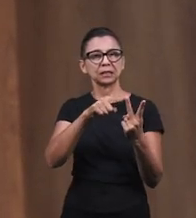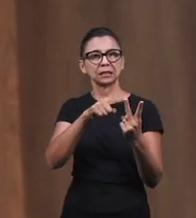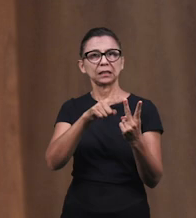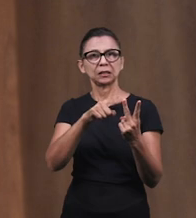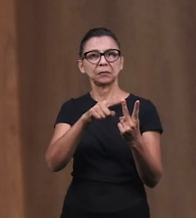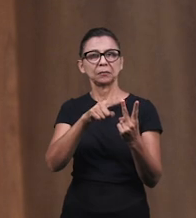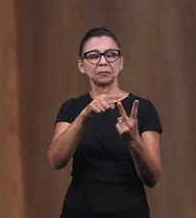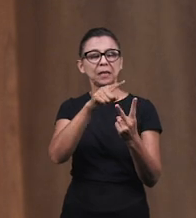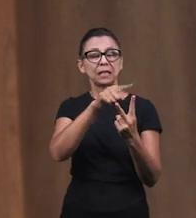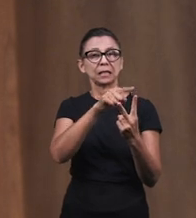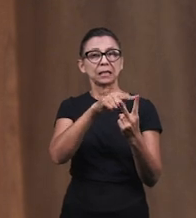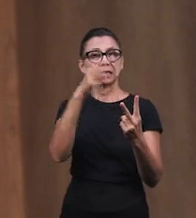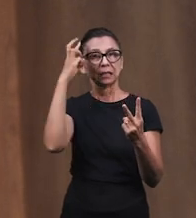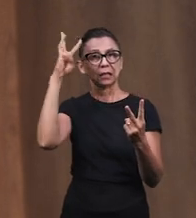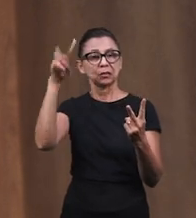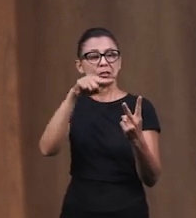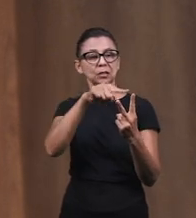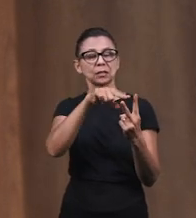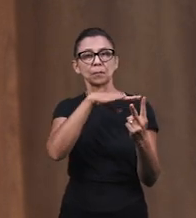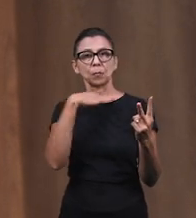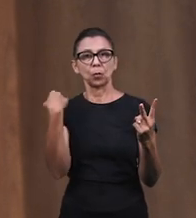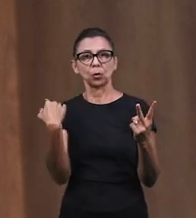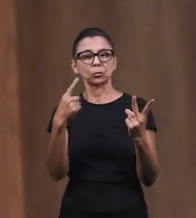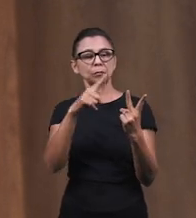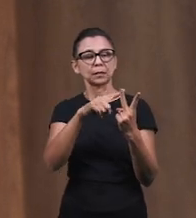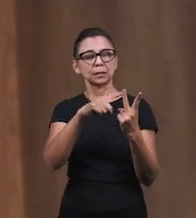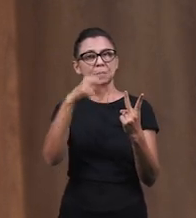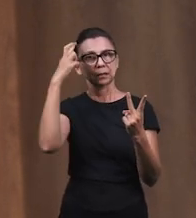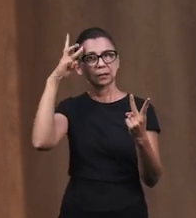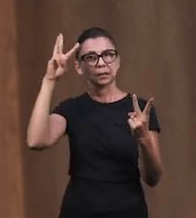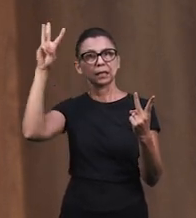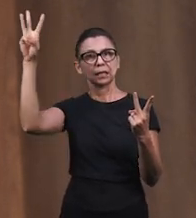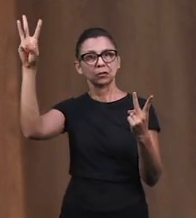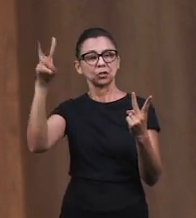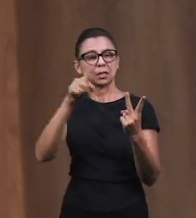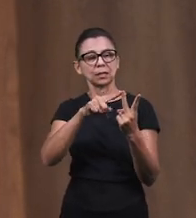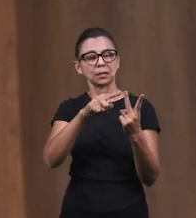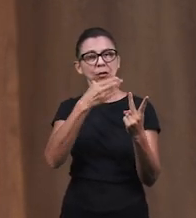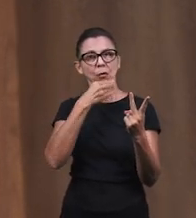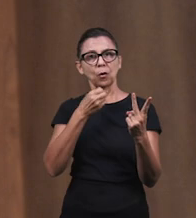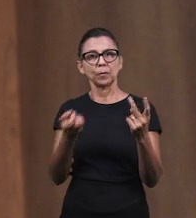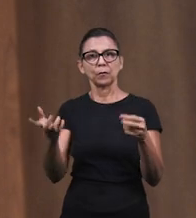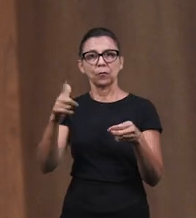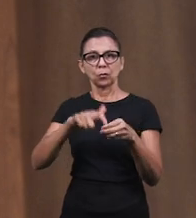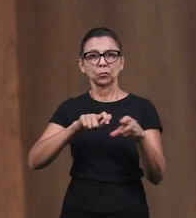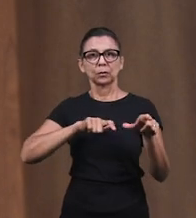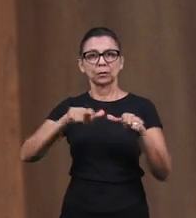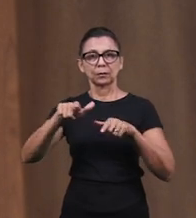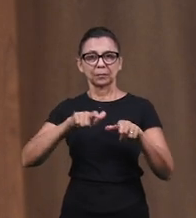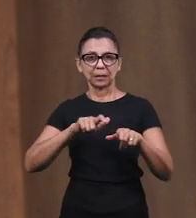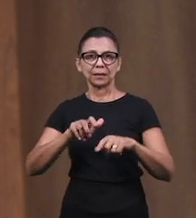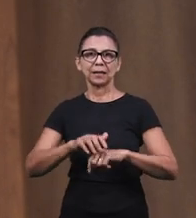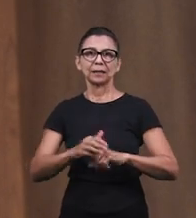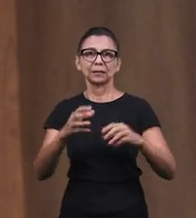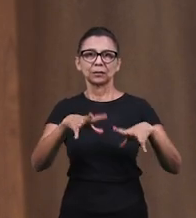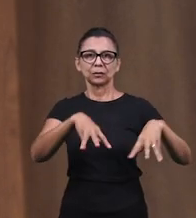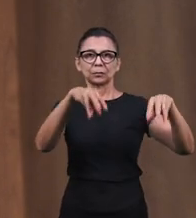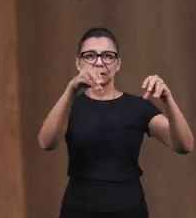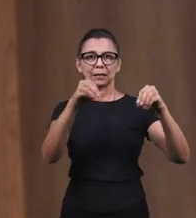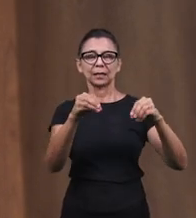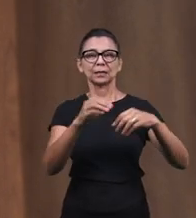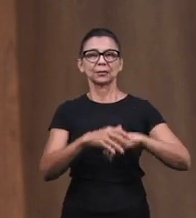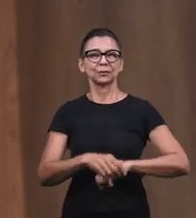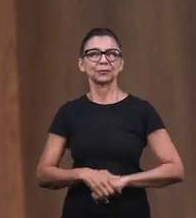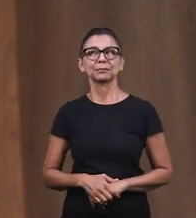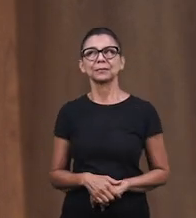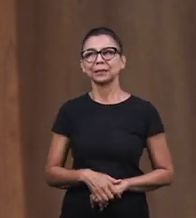foi morto. E 3 dias depois também, o copeiro retornou a trabalhar para Faraó, mas não se